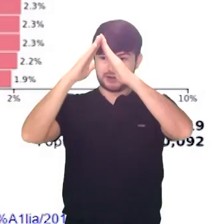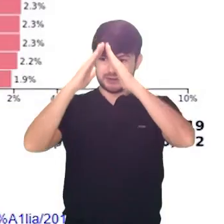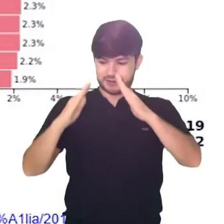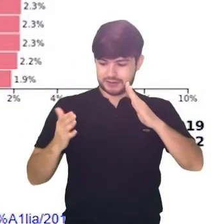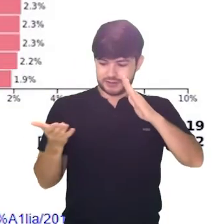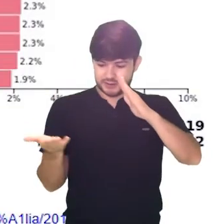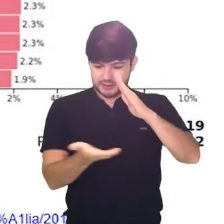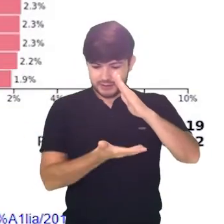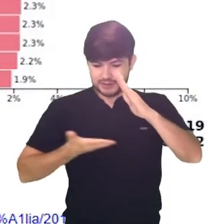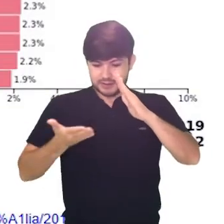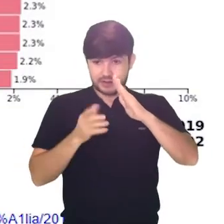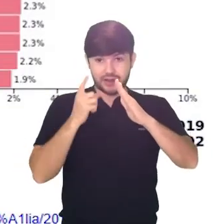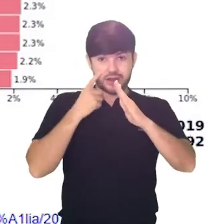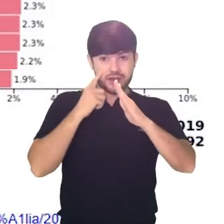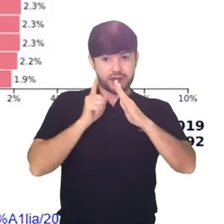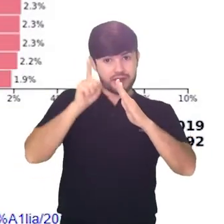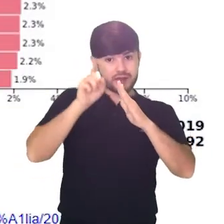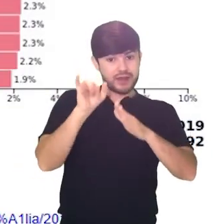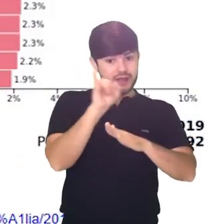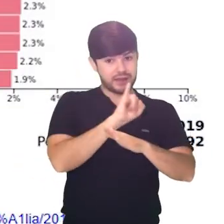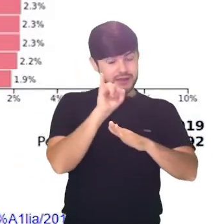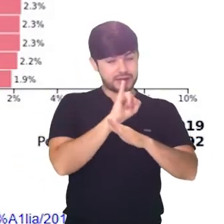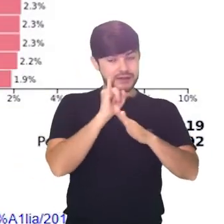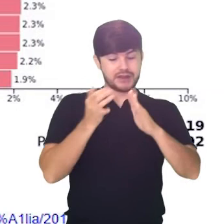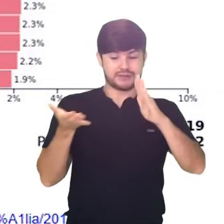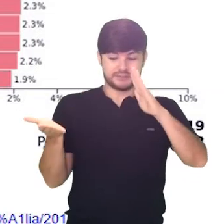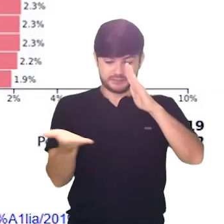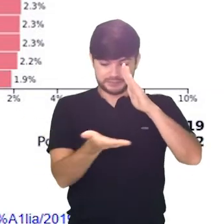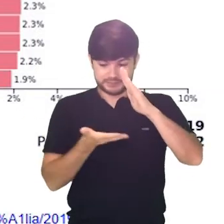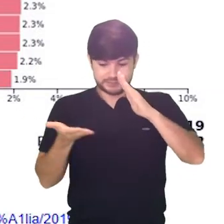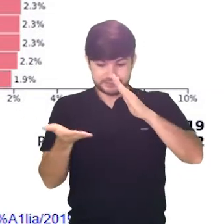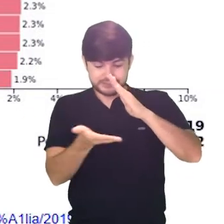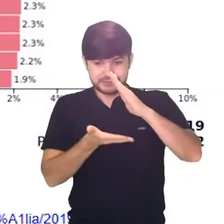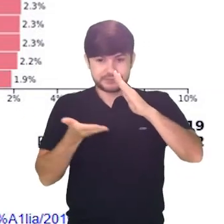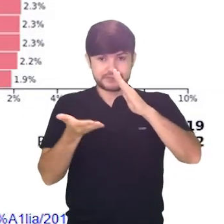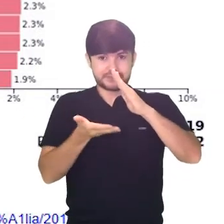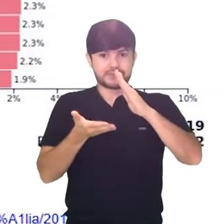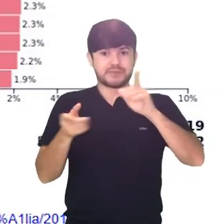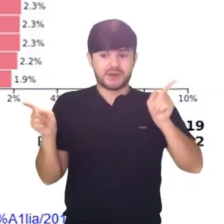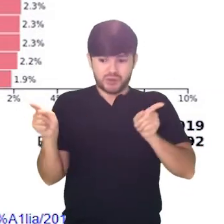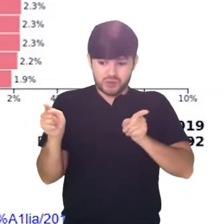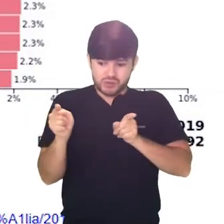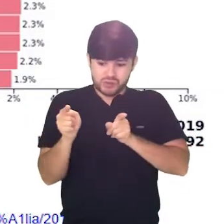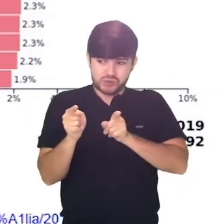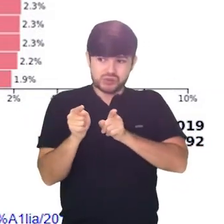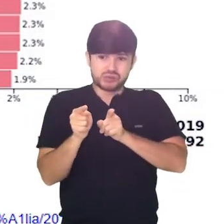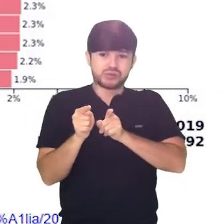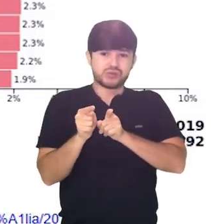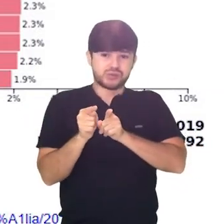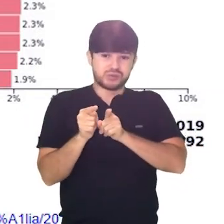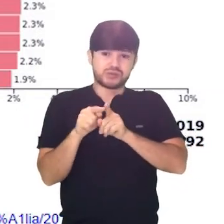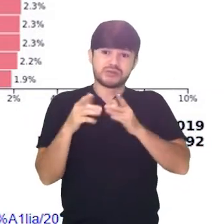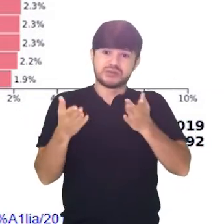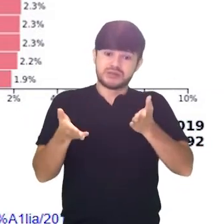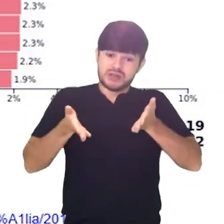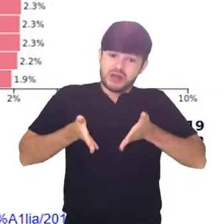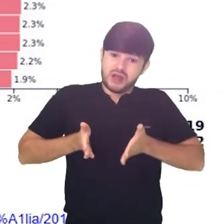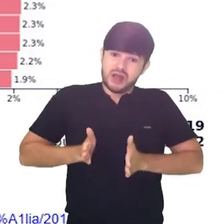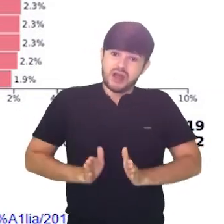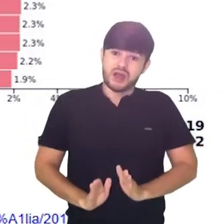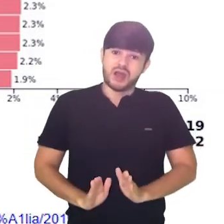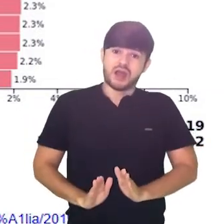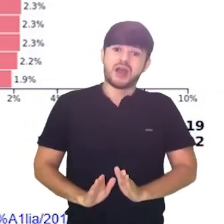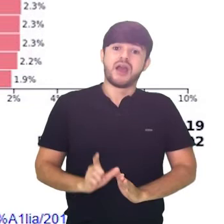da Itália, todo mundo olhando para a Itália, a base da pirâmide da Itália muito mais baixa, então a taxa de natalidade na